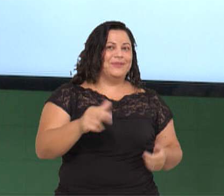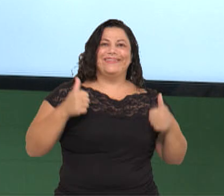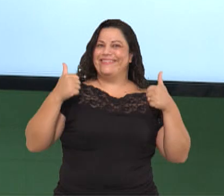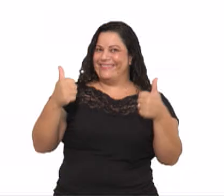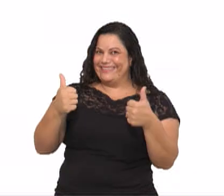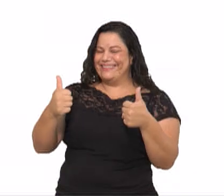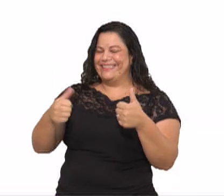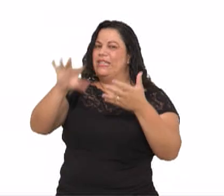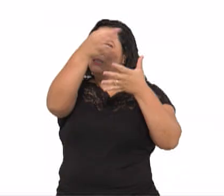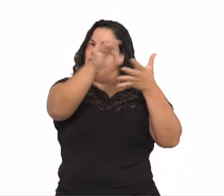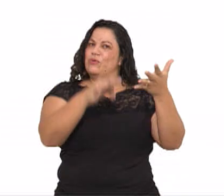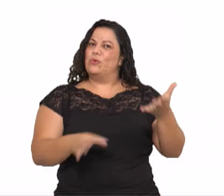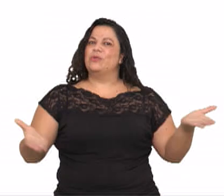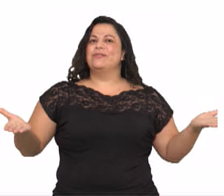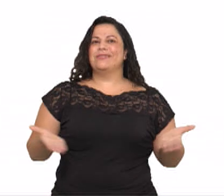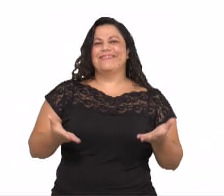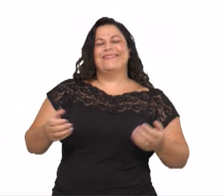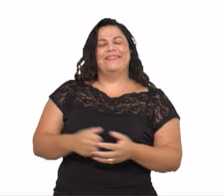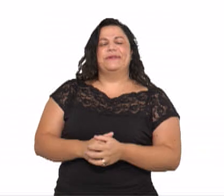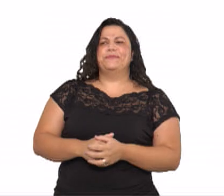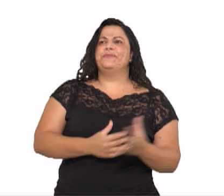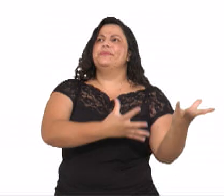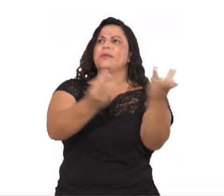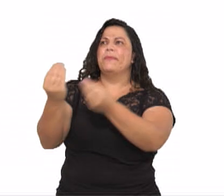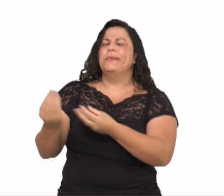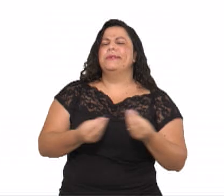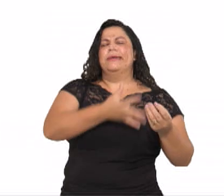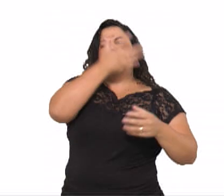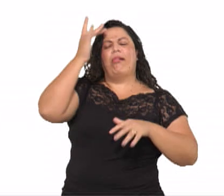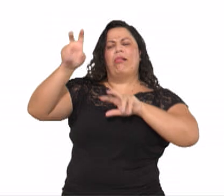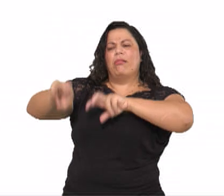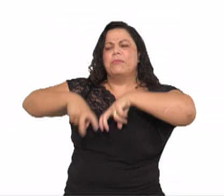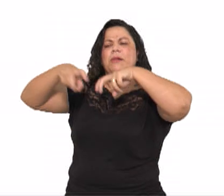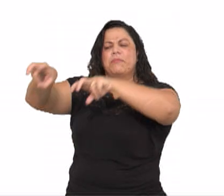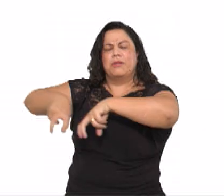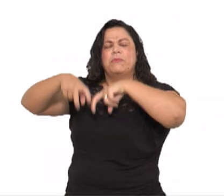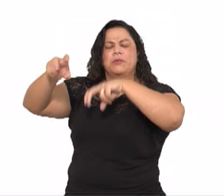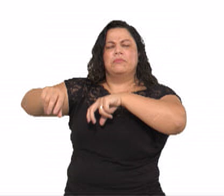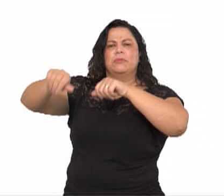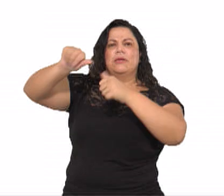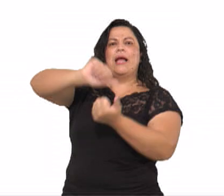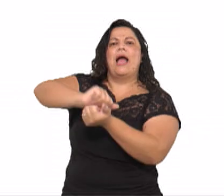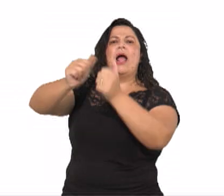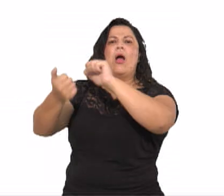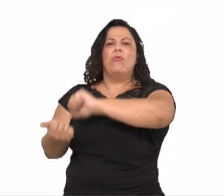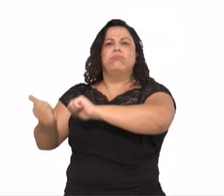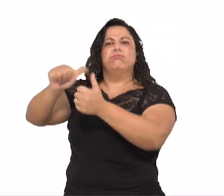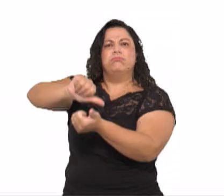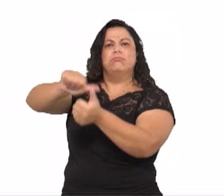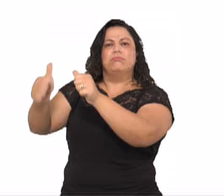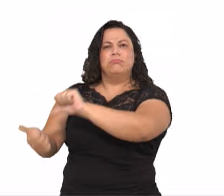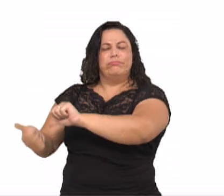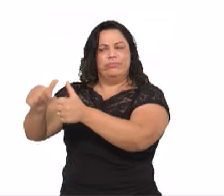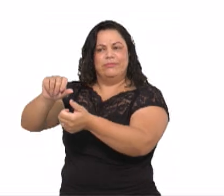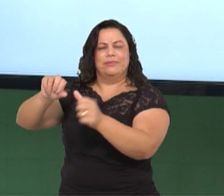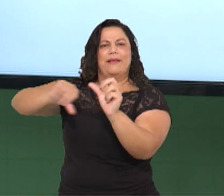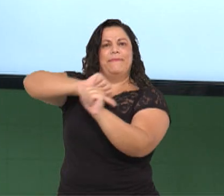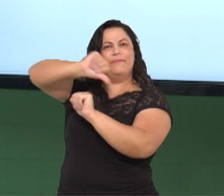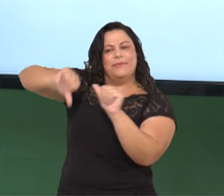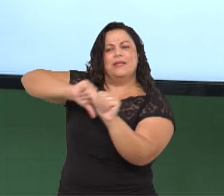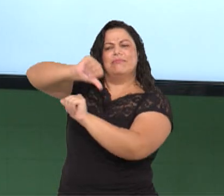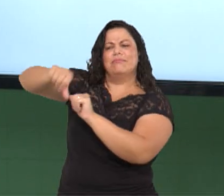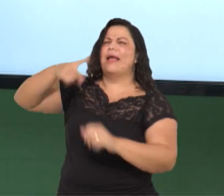corrigi-lo? Muitos agricultores costumam alternar cultivos de plantas em uma mesma área. Eu lembro disso, Fabiano, eu lembro que